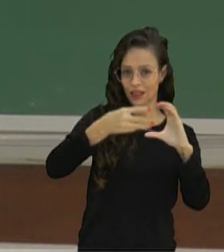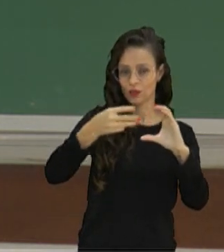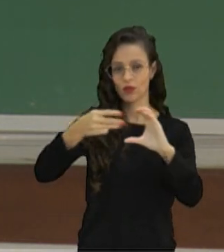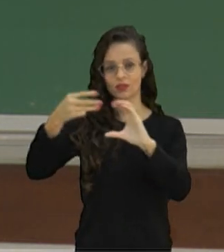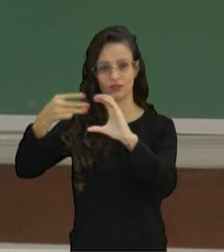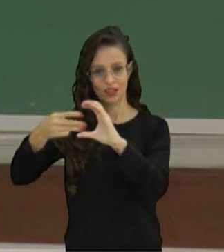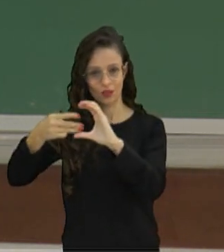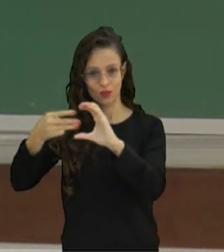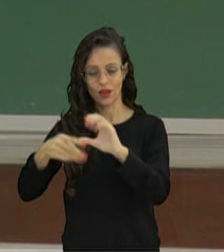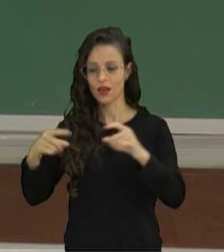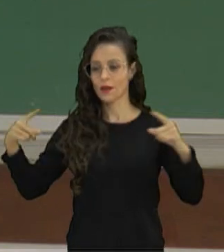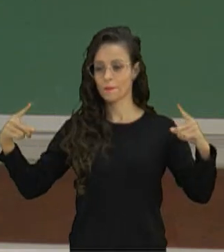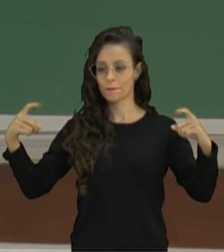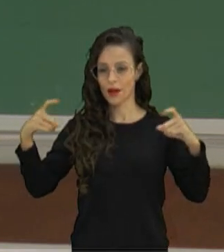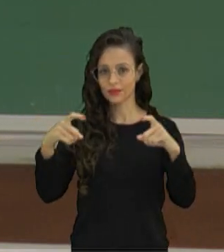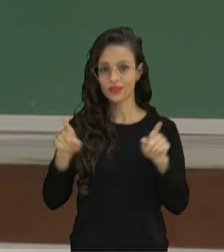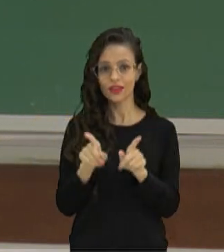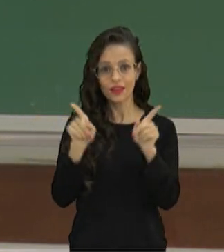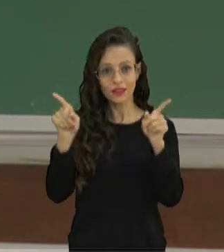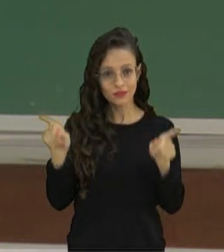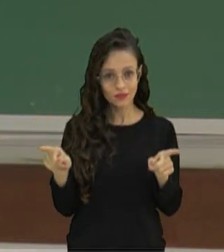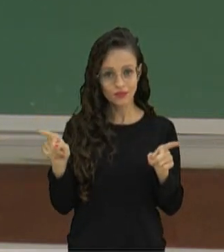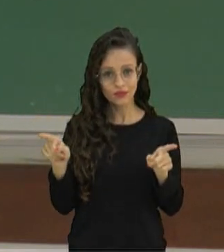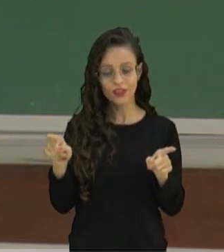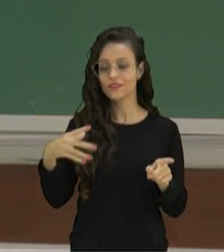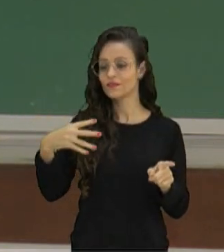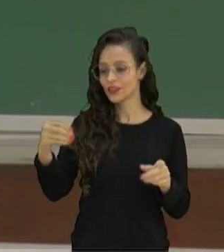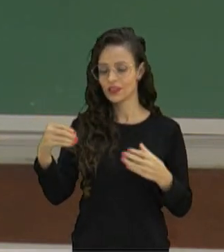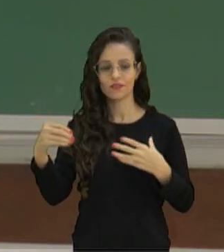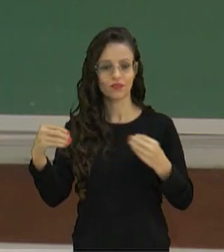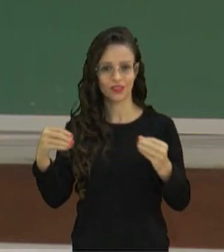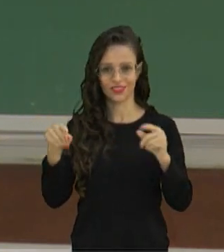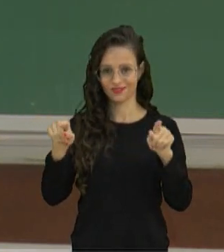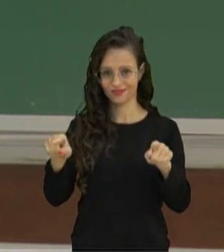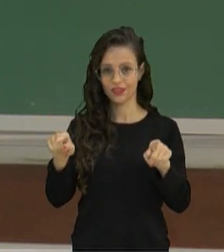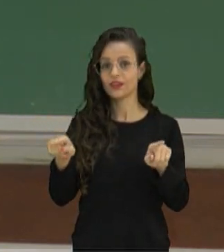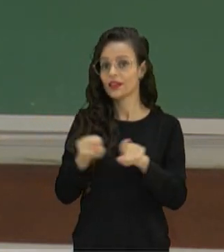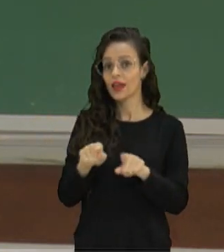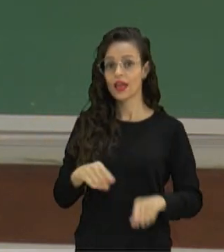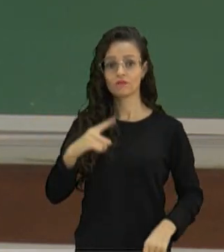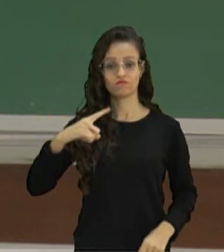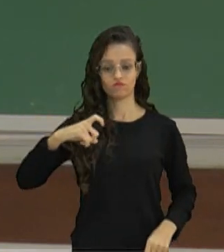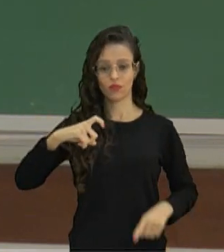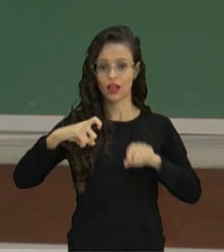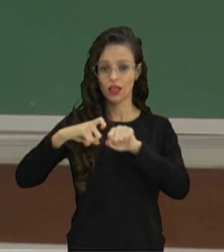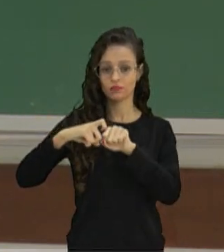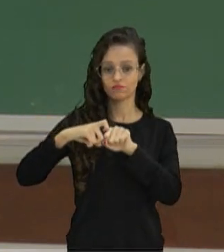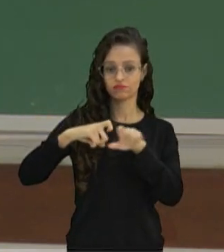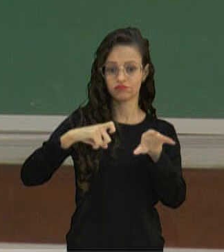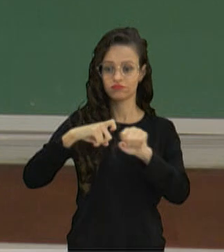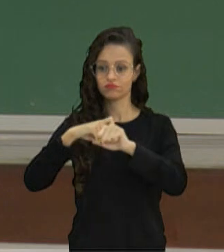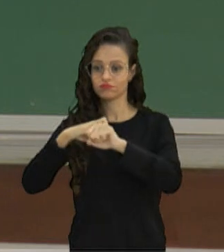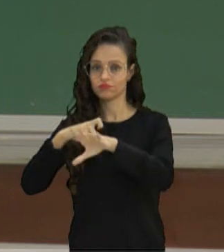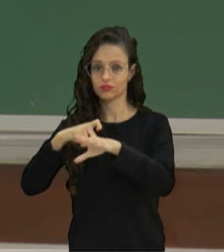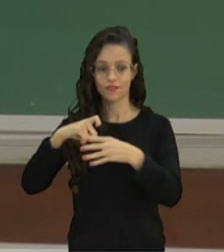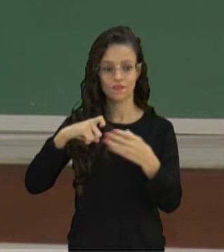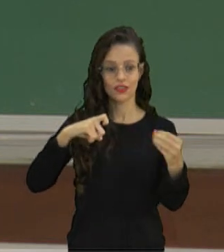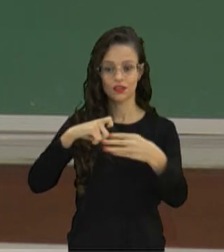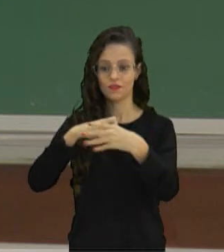duas bactérias, a qual nós vamos chamar de bactérias filhas. Então ela mesma se divide e vai originar as